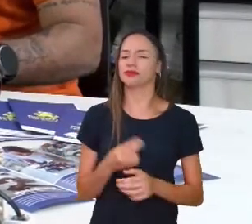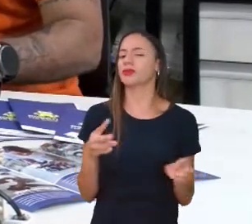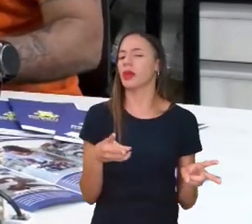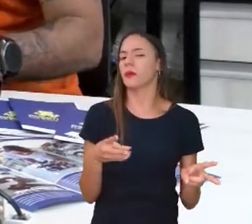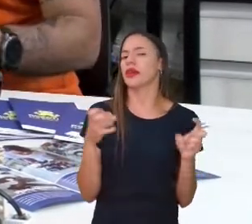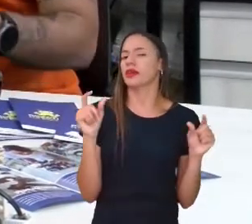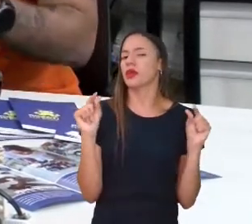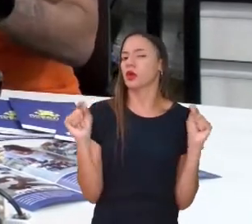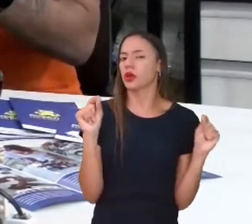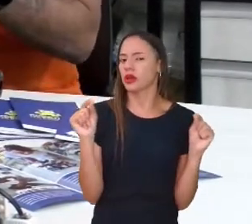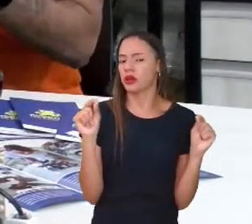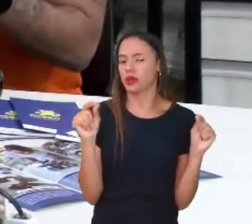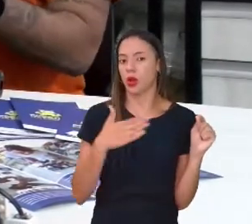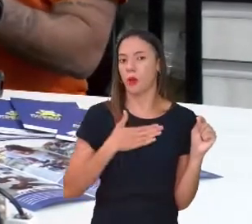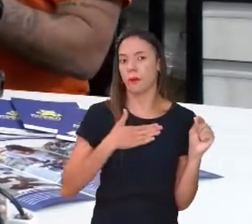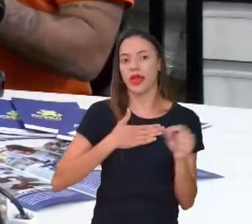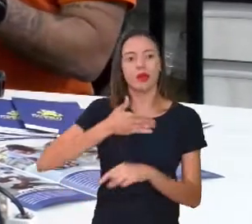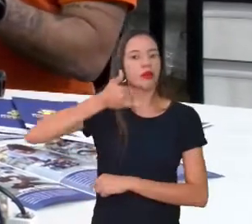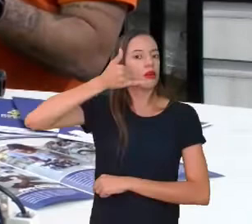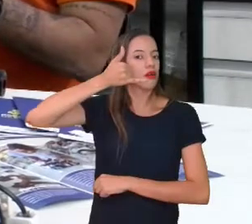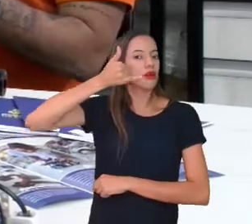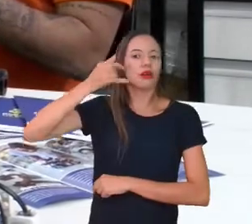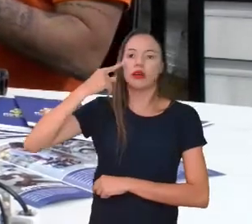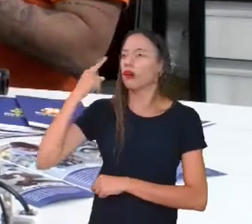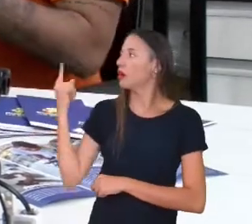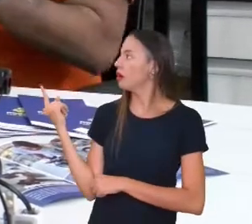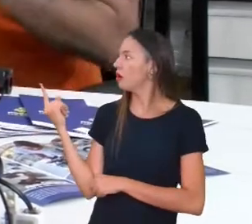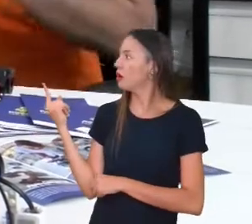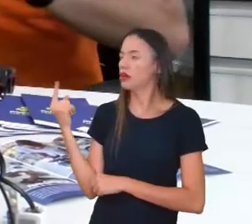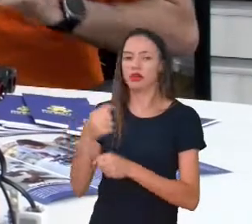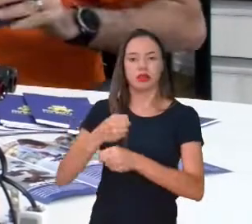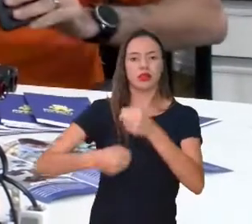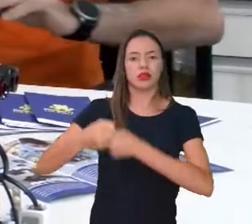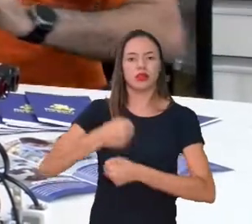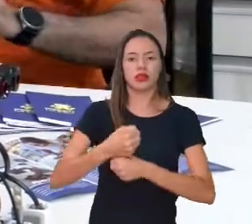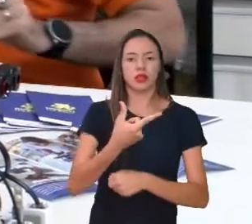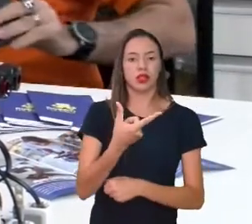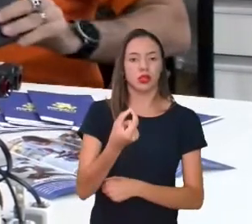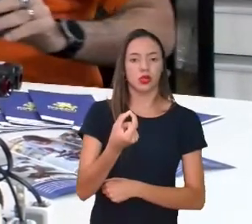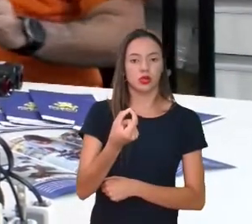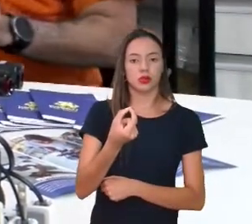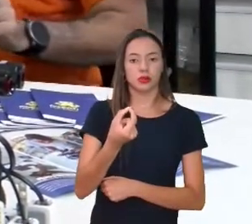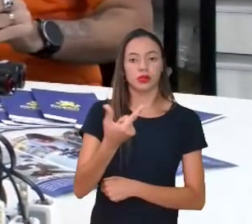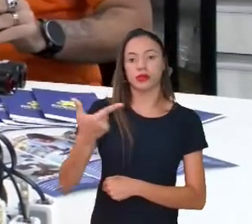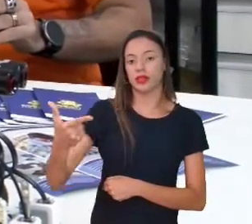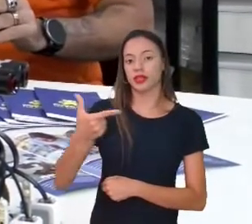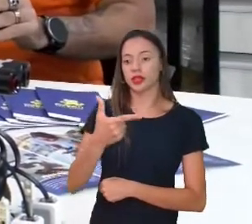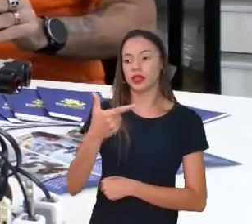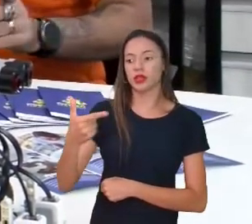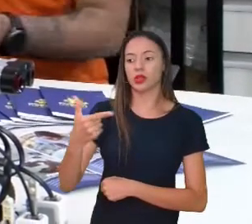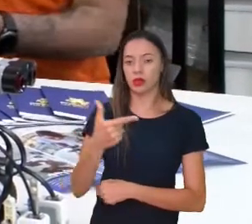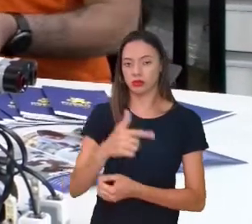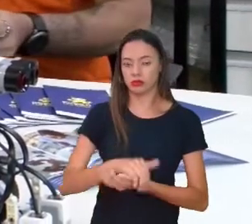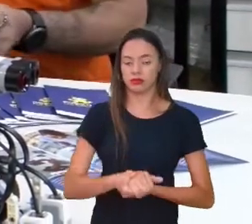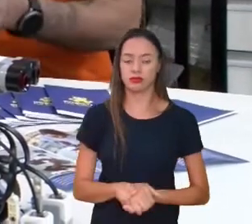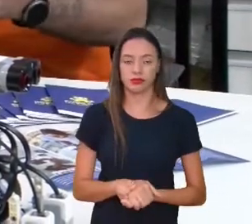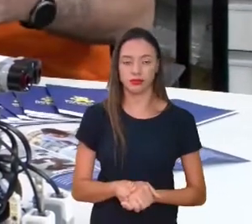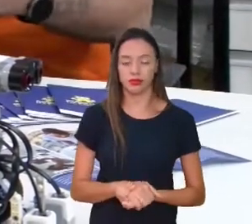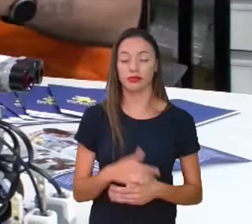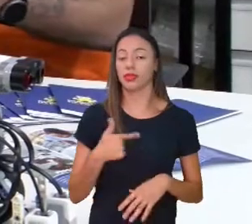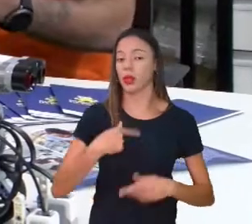seguinte, esse meu aparelho aqui, Carla, ele é do ano de 2022. Sim. Certo? Isso. Então,